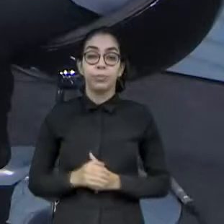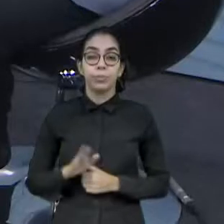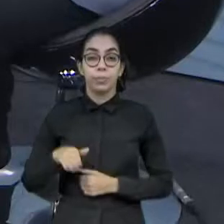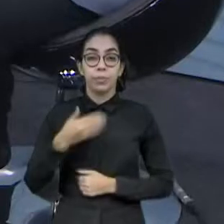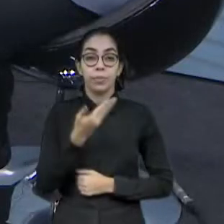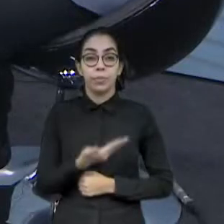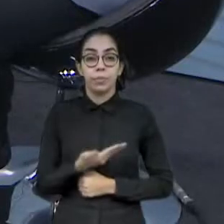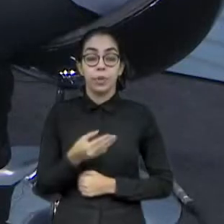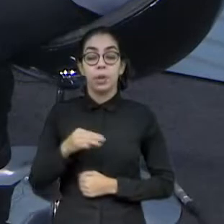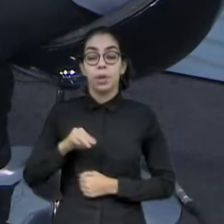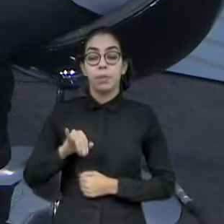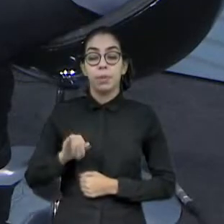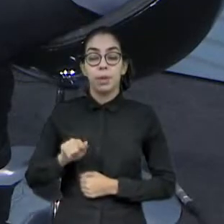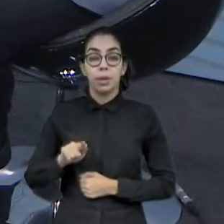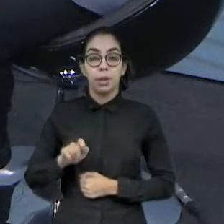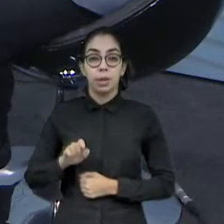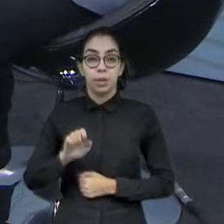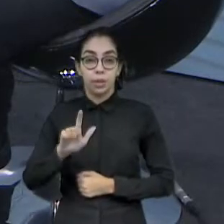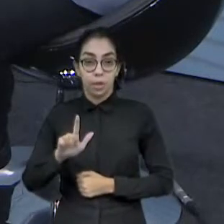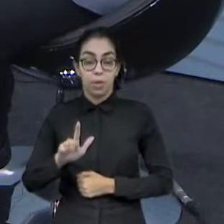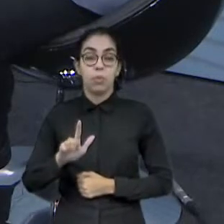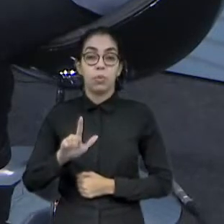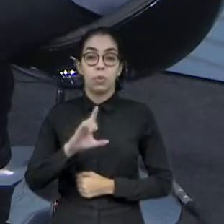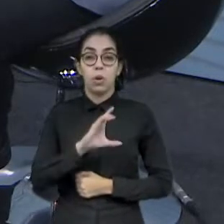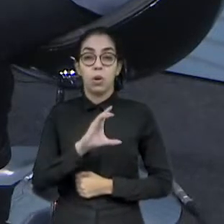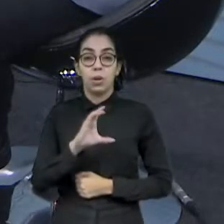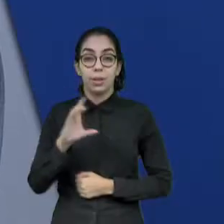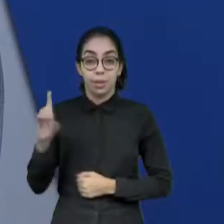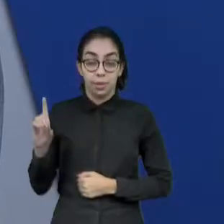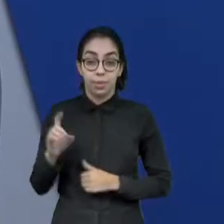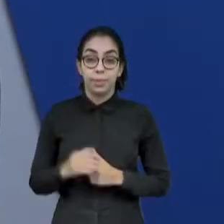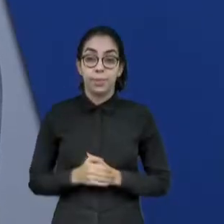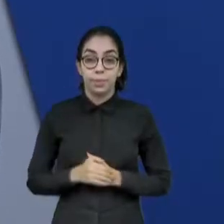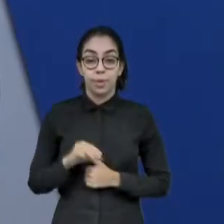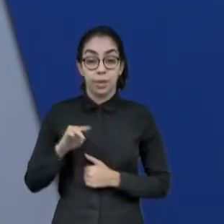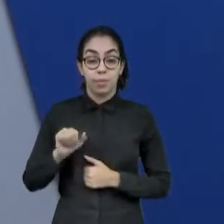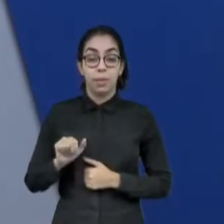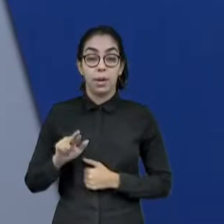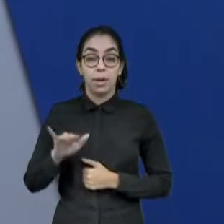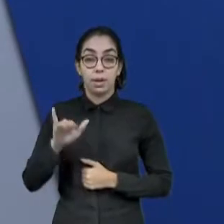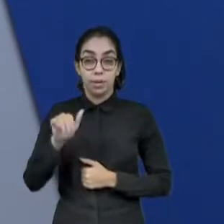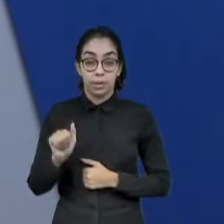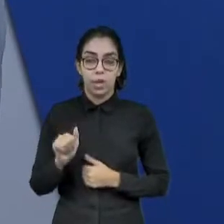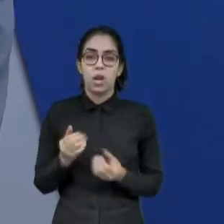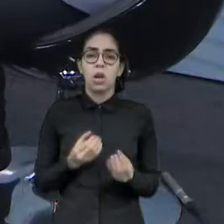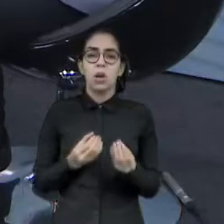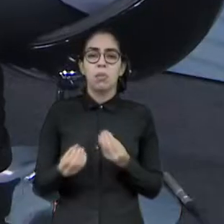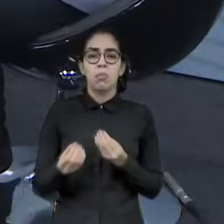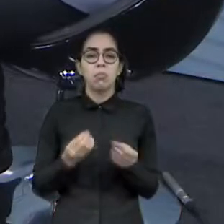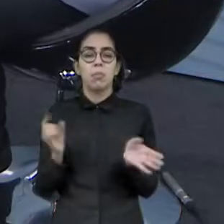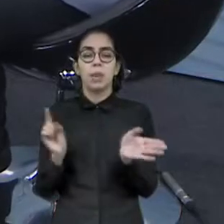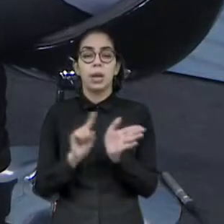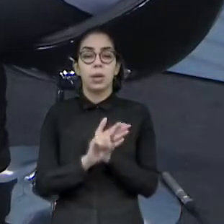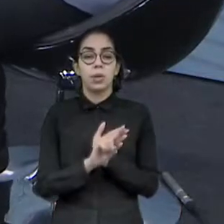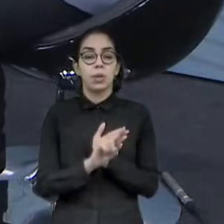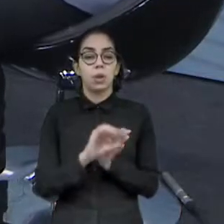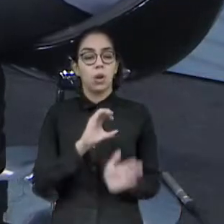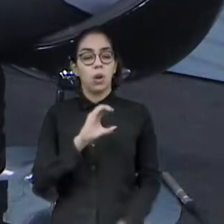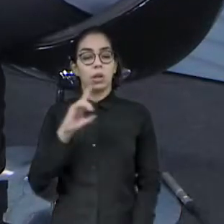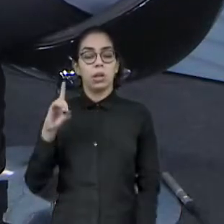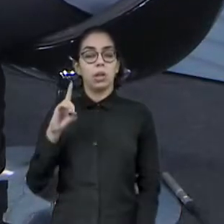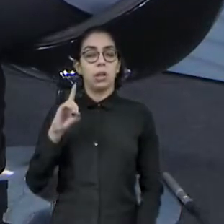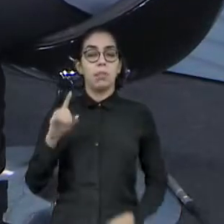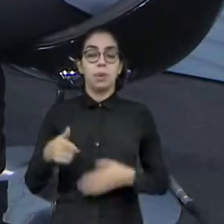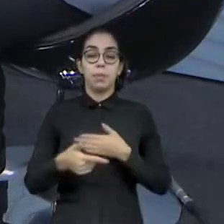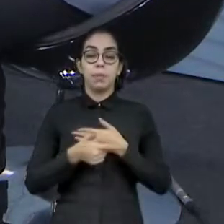Tito, ele coordena o trabalho, e a Maria de Lourdes Vieira, que trabalha lá. Como é coordenar o Frei Tito, Miguel?